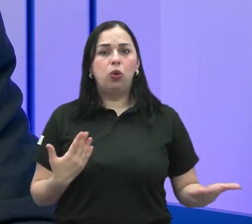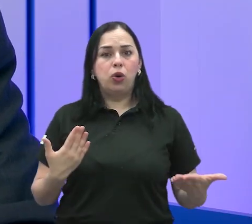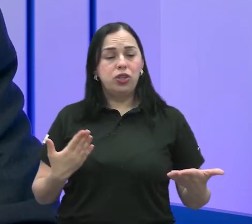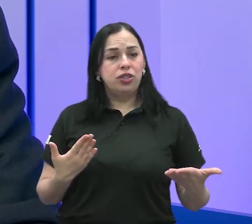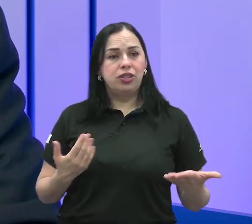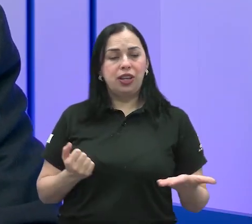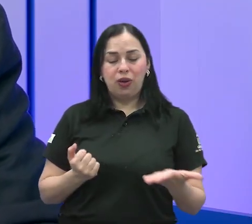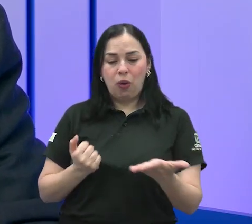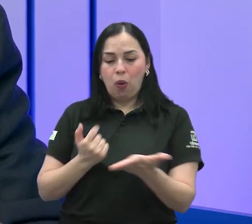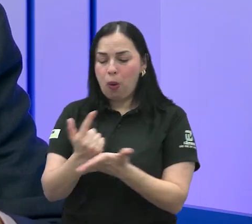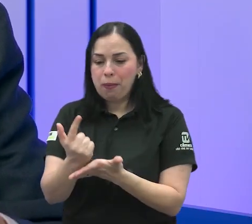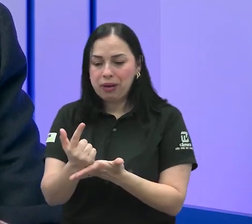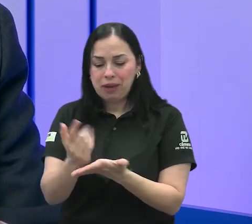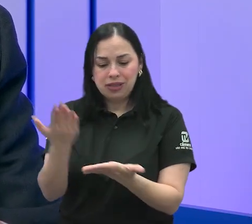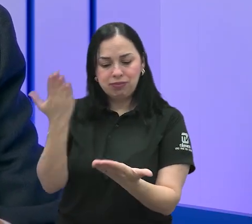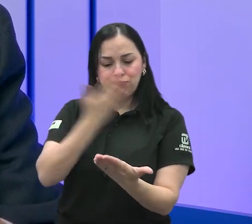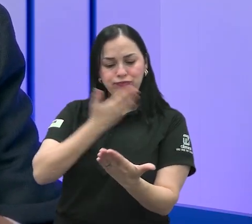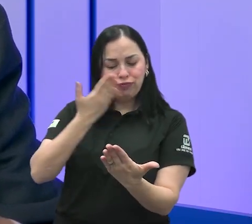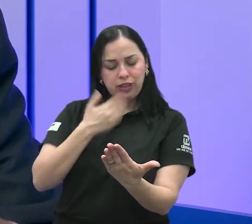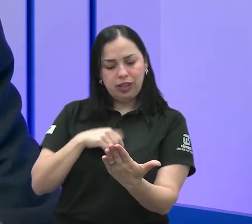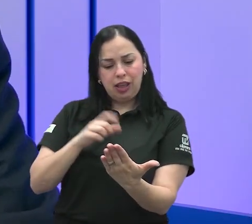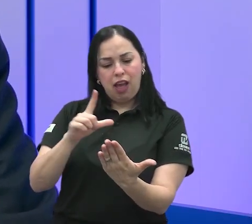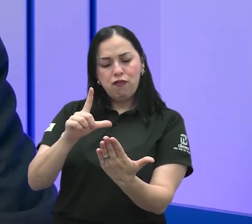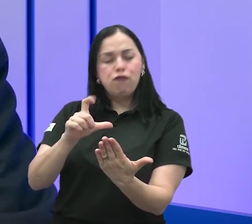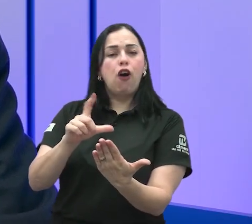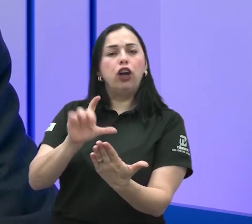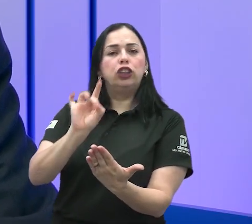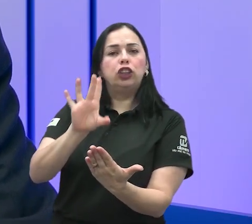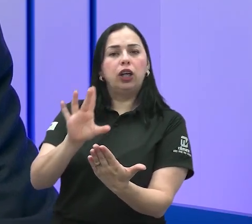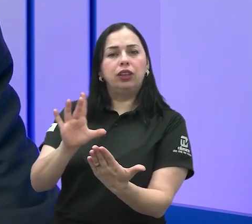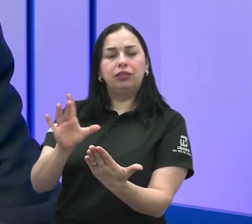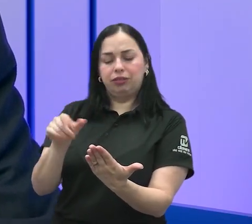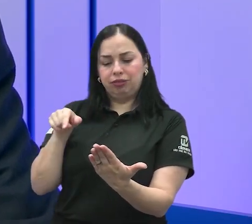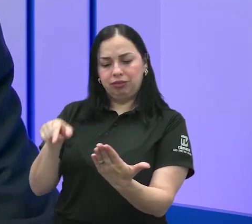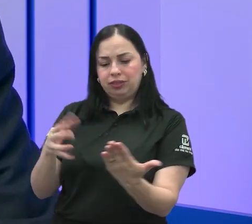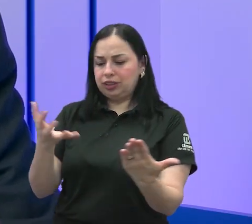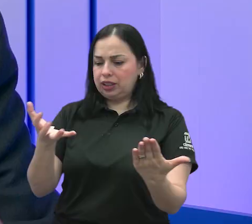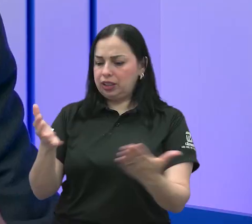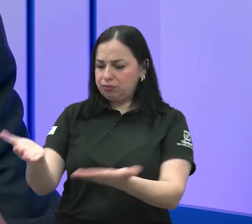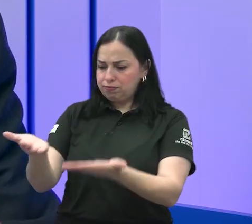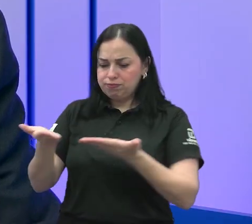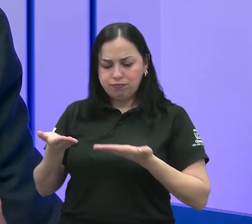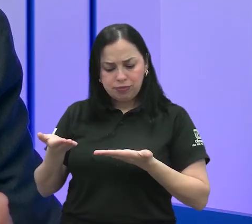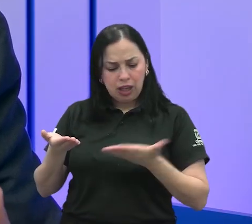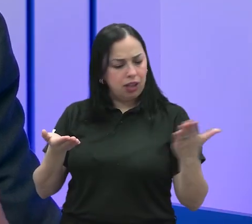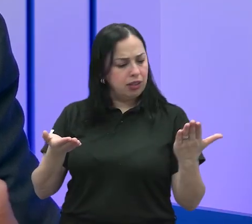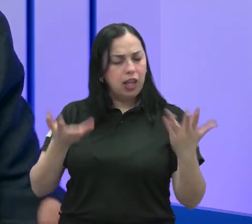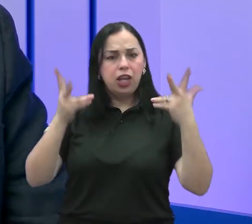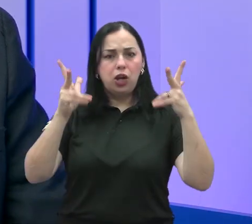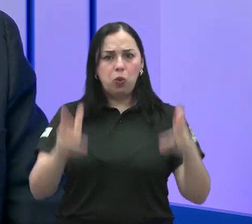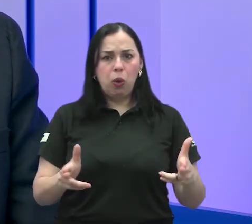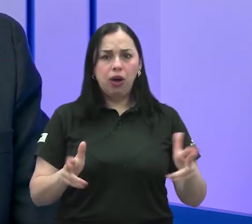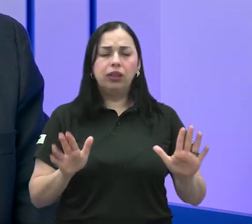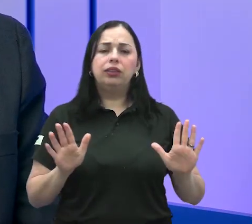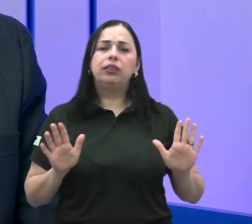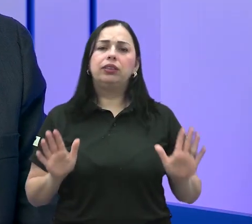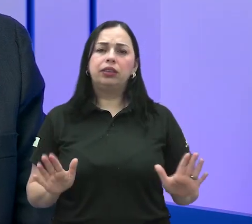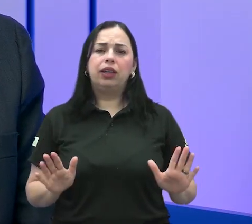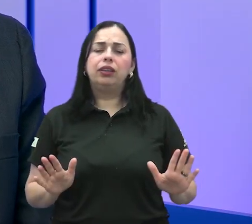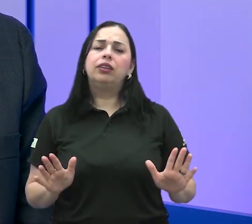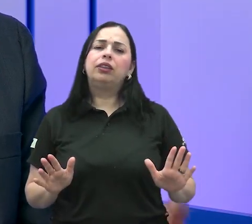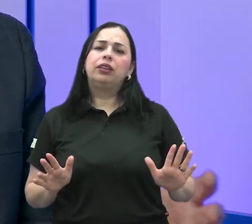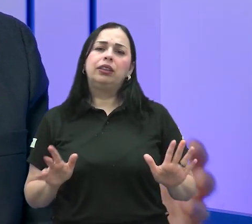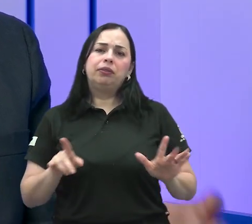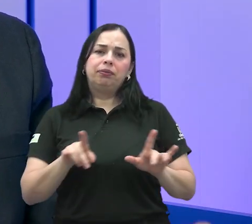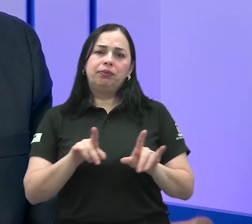vê o produto. Você compra uma foto e espera que o produto chegue na sua casa igual aquilo que você imaginou que a foto seria. Então, isso